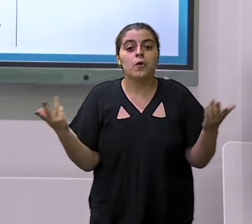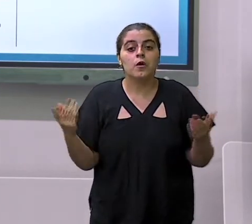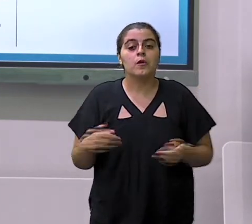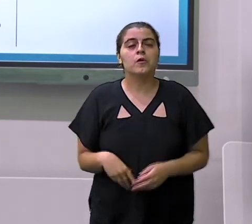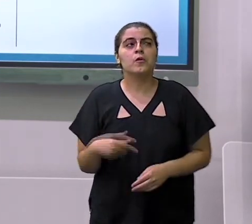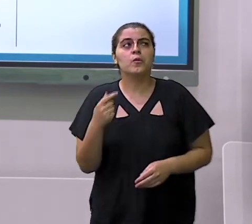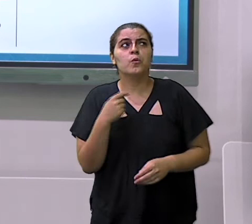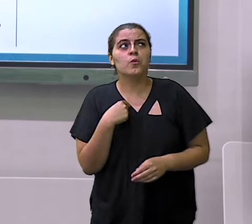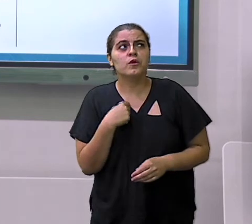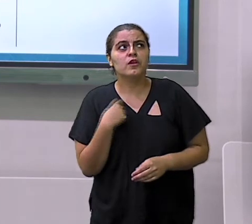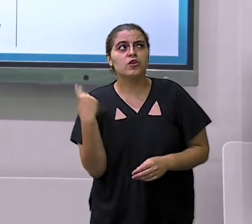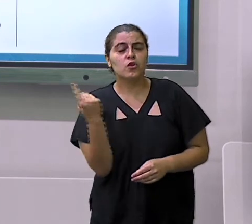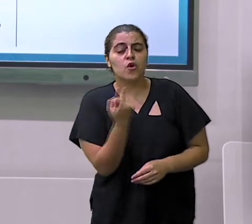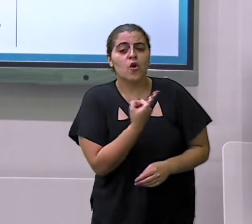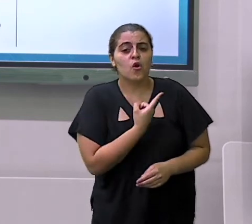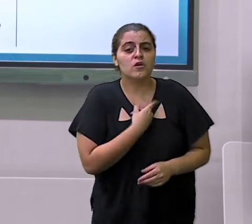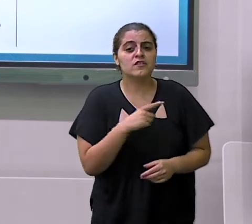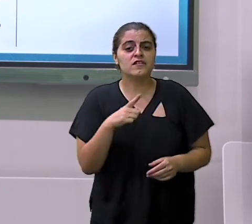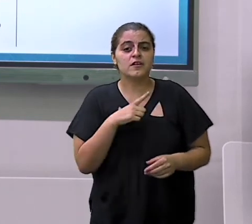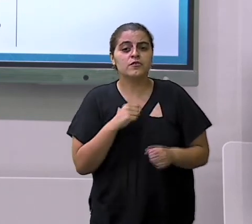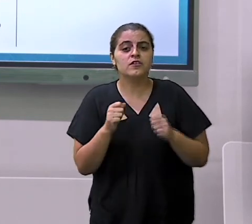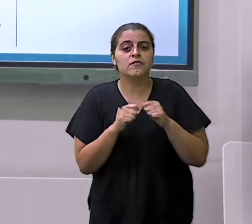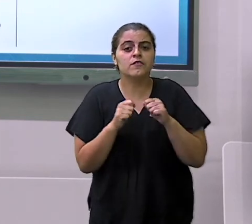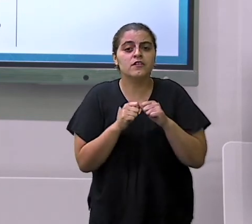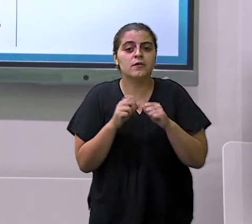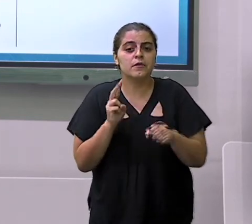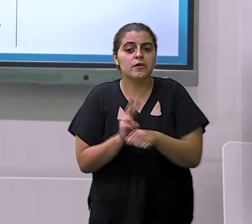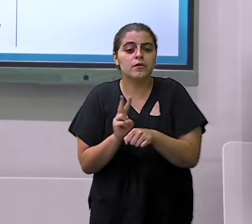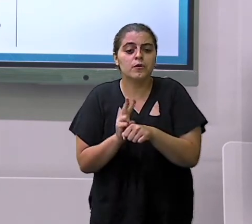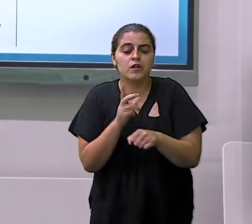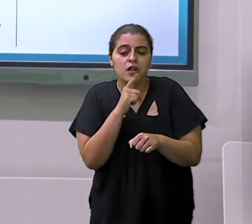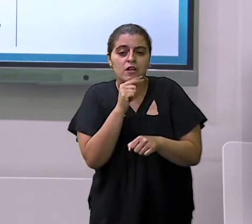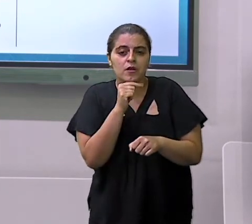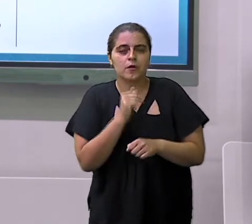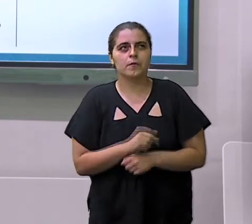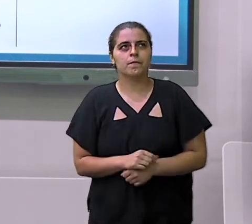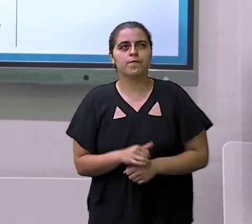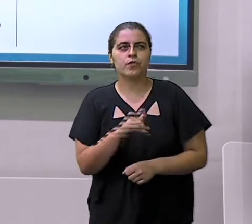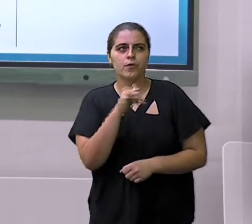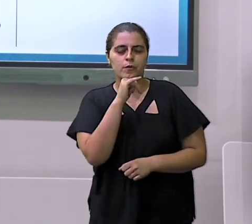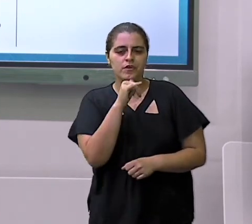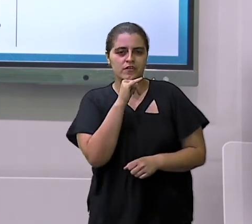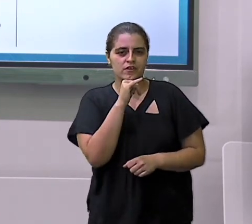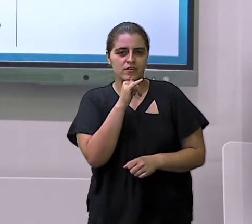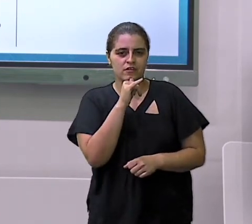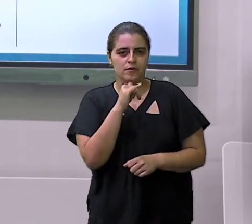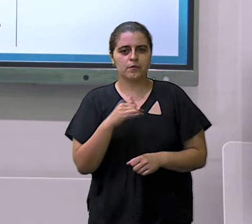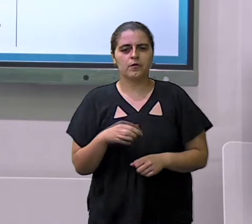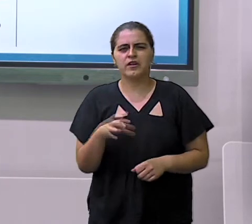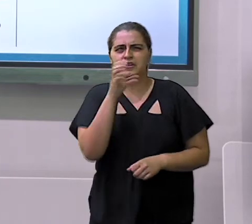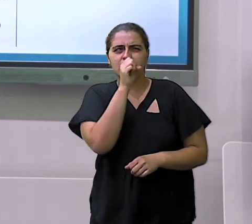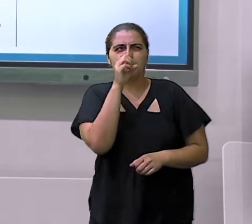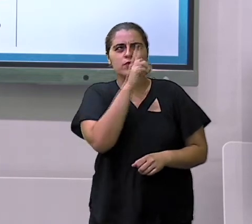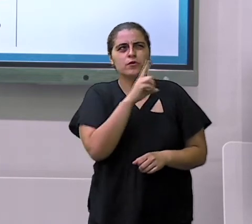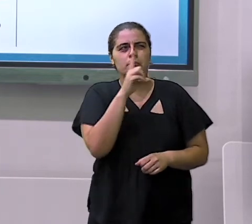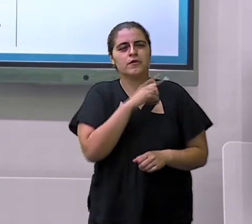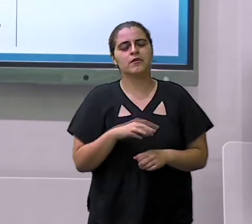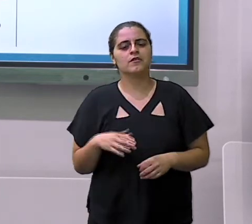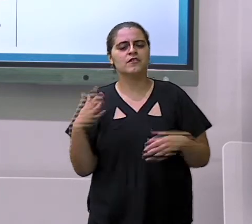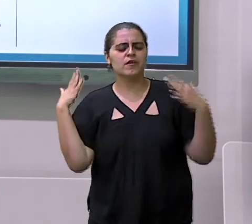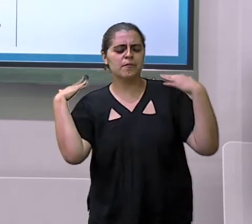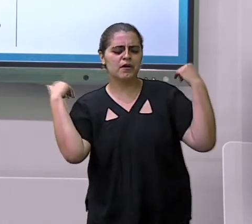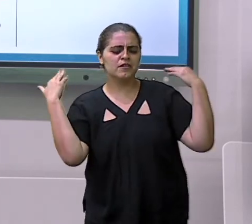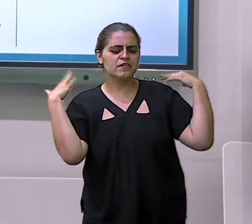da água? Um exemplo, você vai passar um final de semana em uma cachoeira com a sua